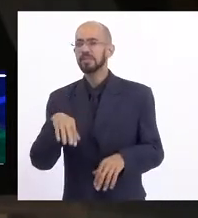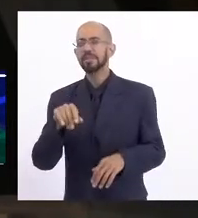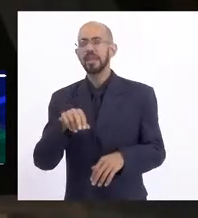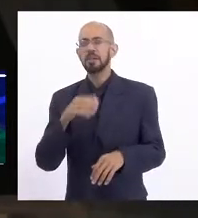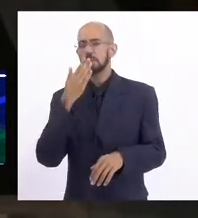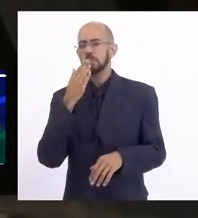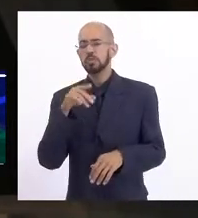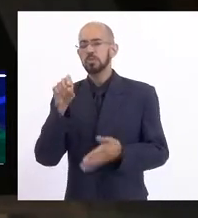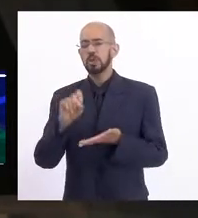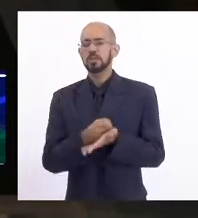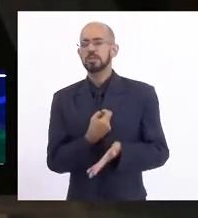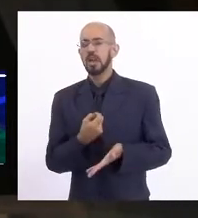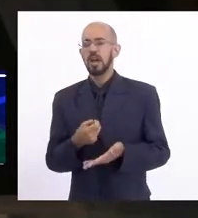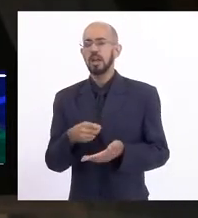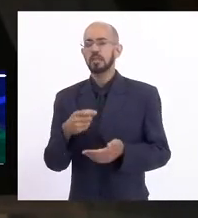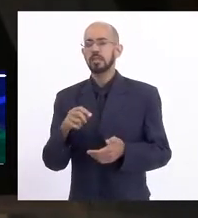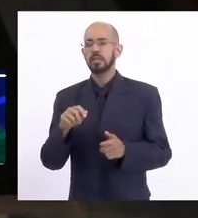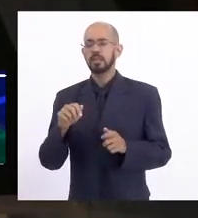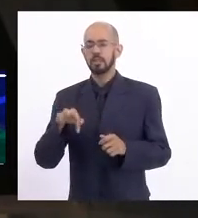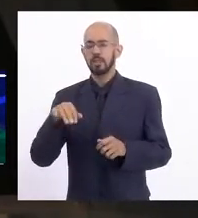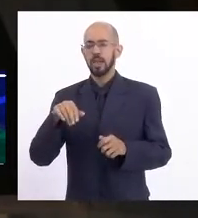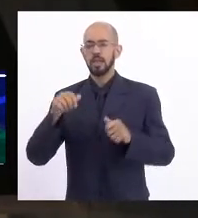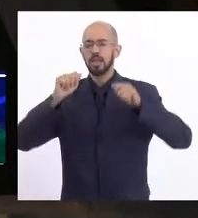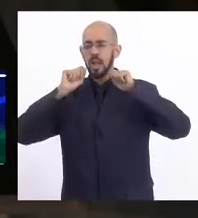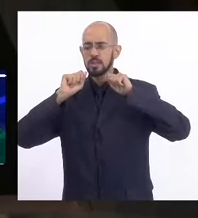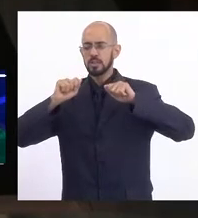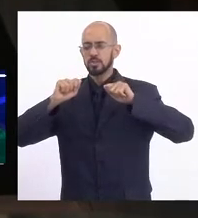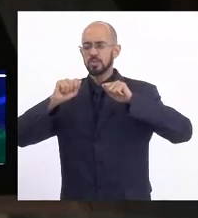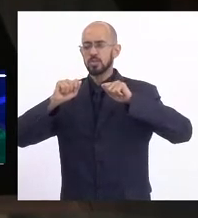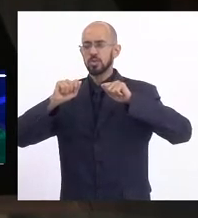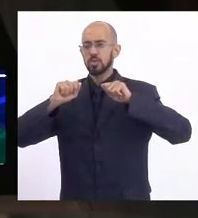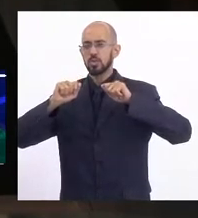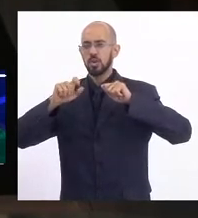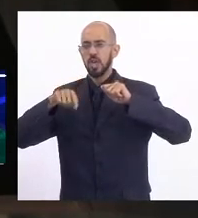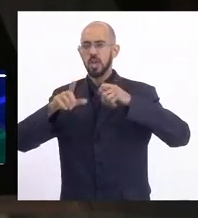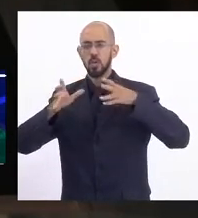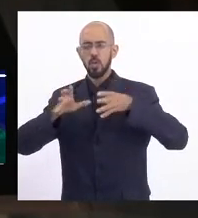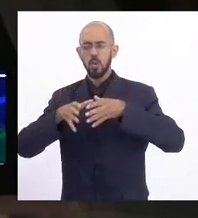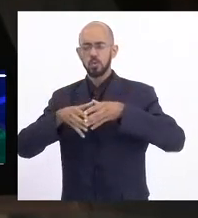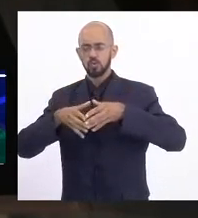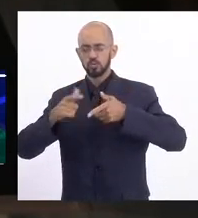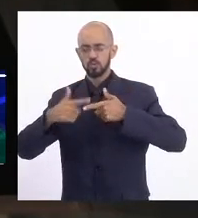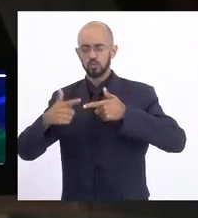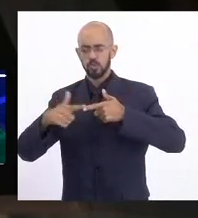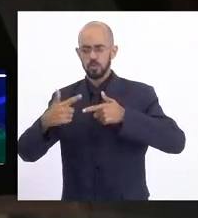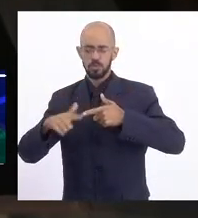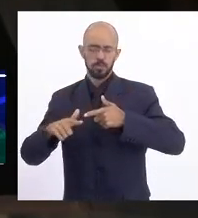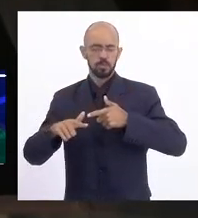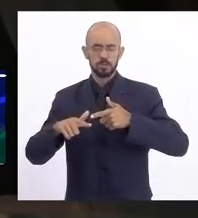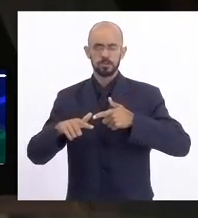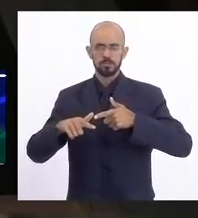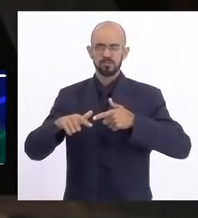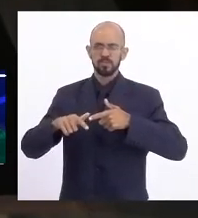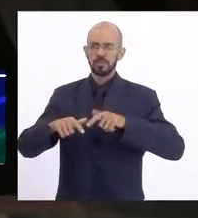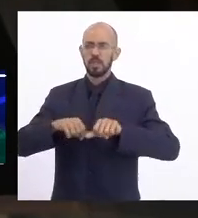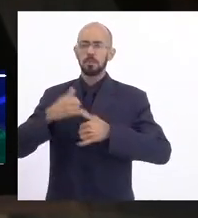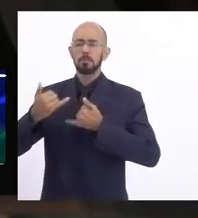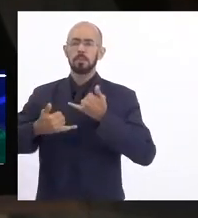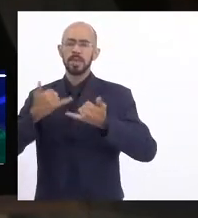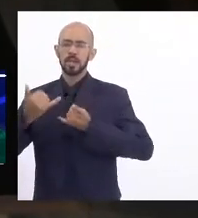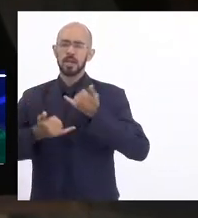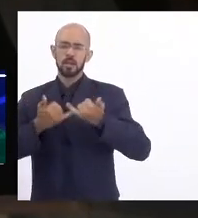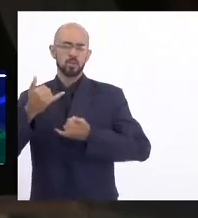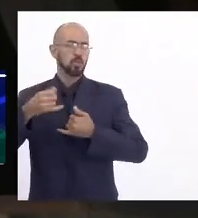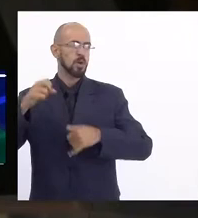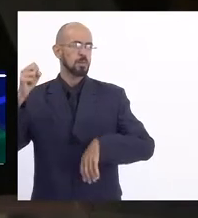assinar? Quem prestou assessoramento? Ou seja, um conjunto de problemas jogando com a aposentadoria e com